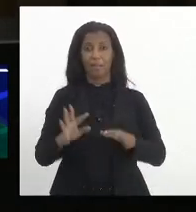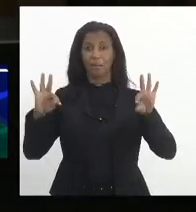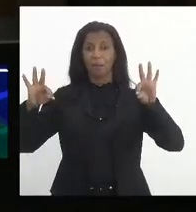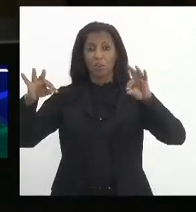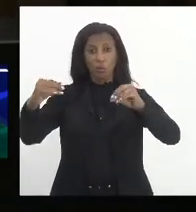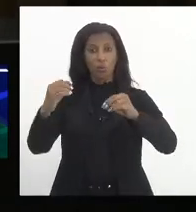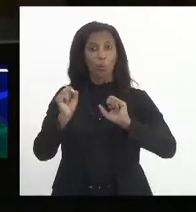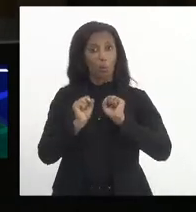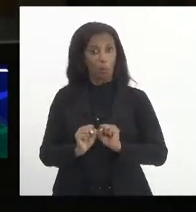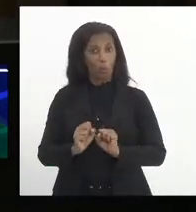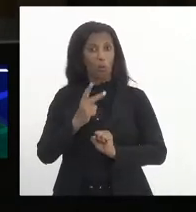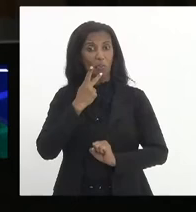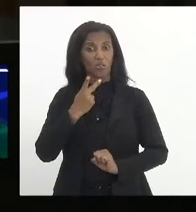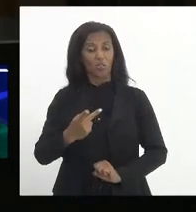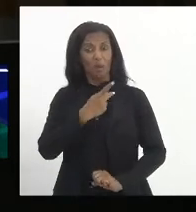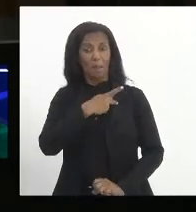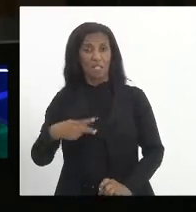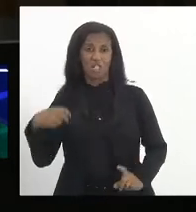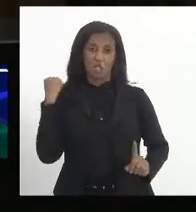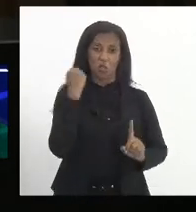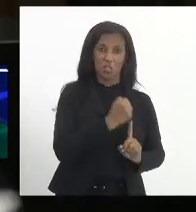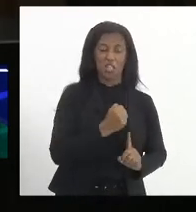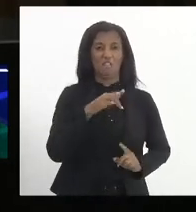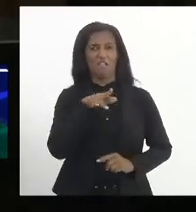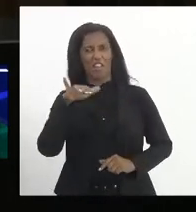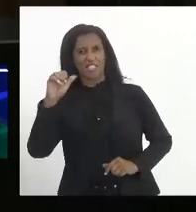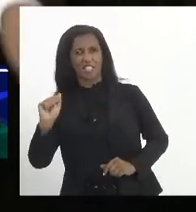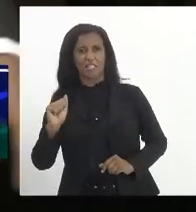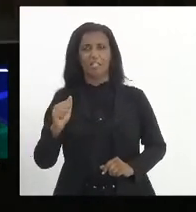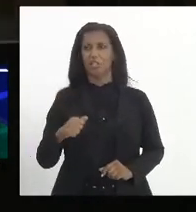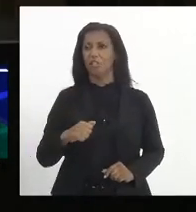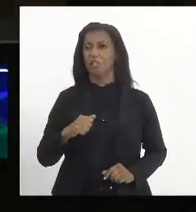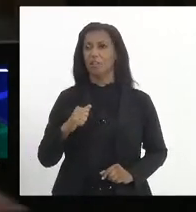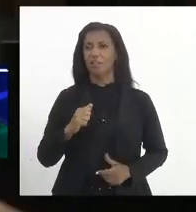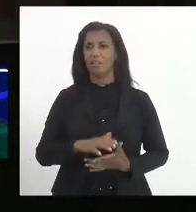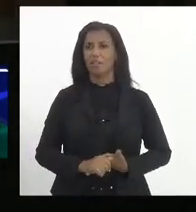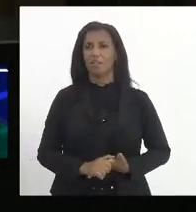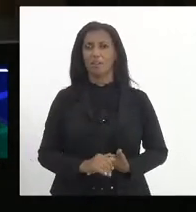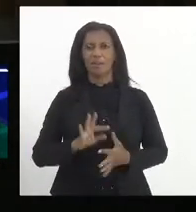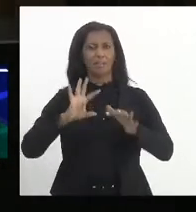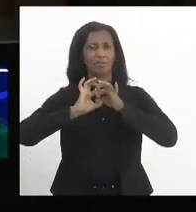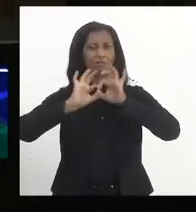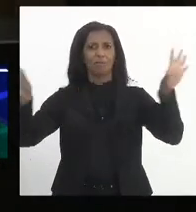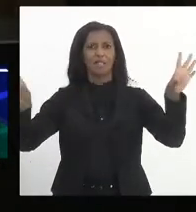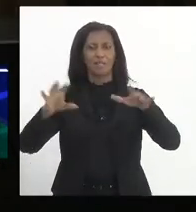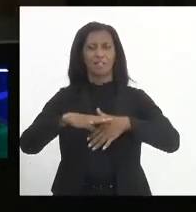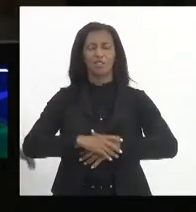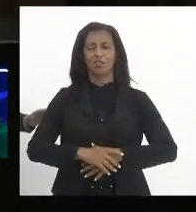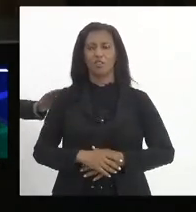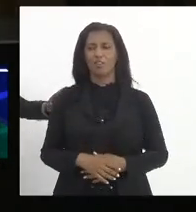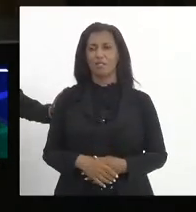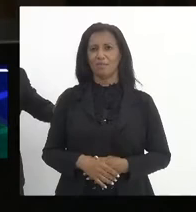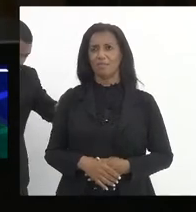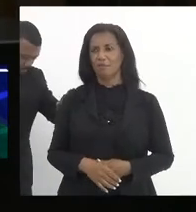todo mundo pode chamar um presidente de genocida fascista nazista tá tudo liberado